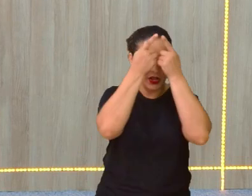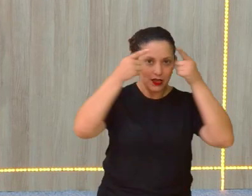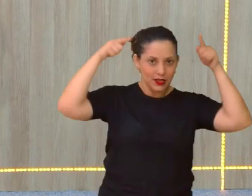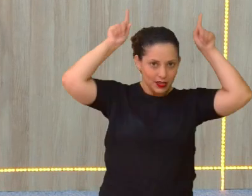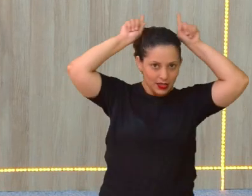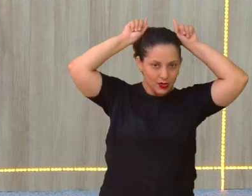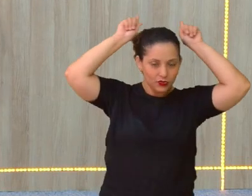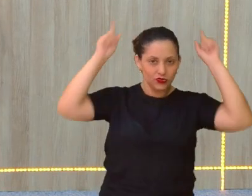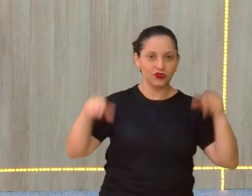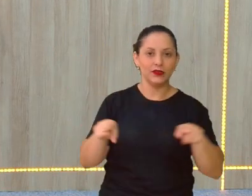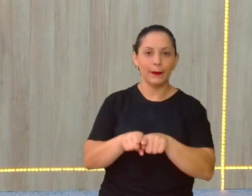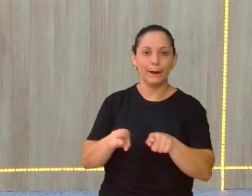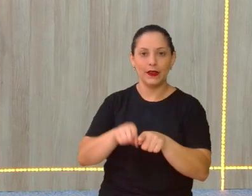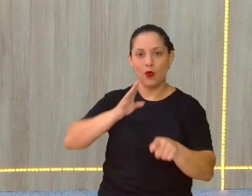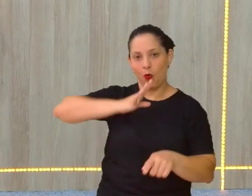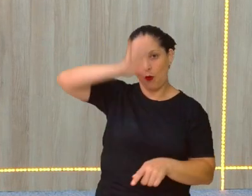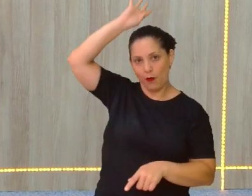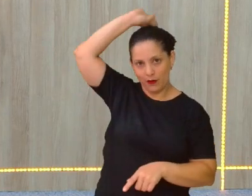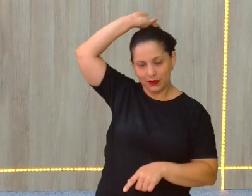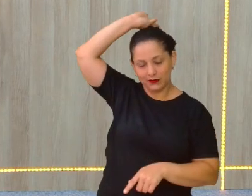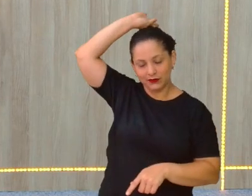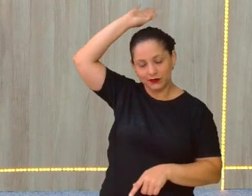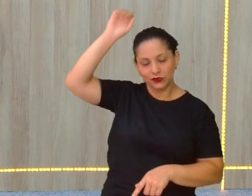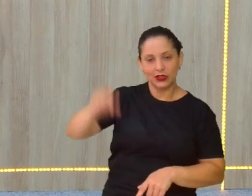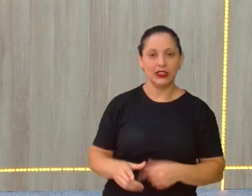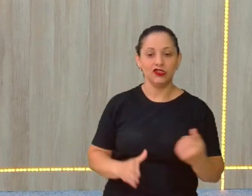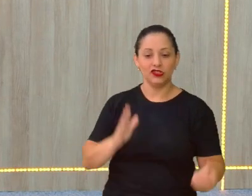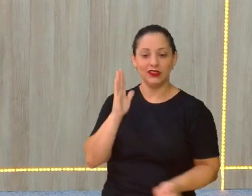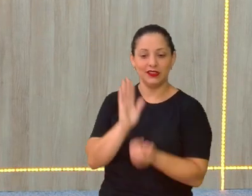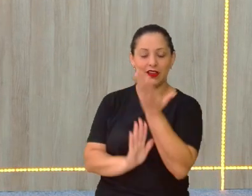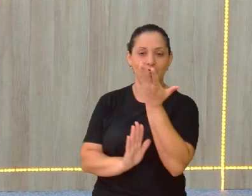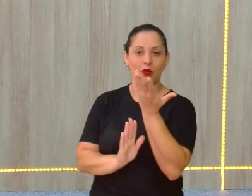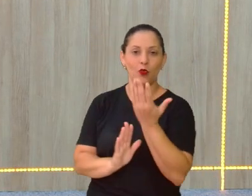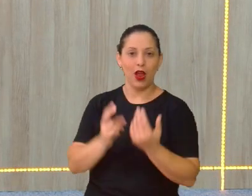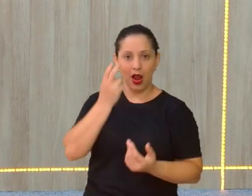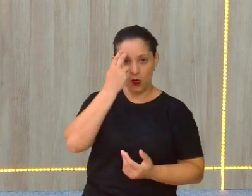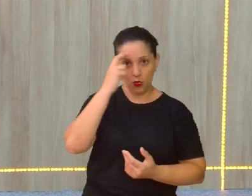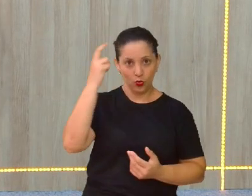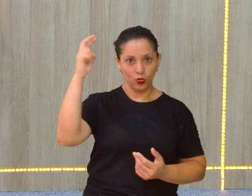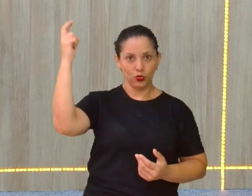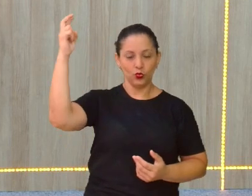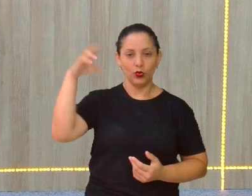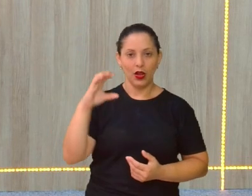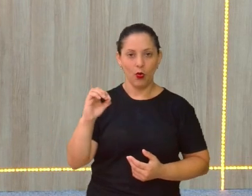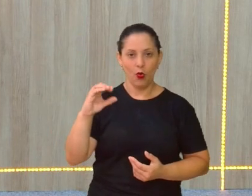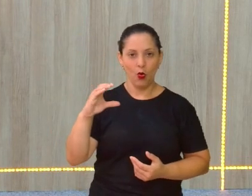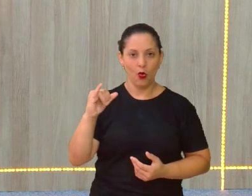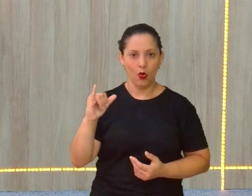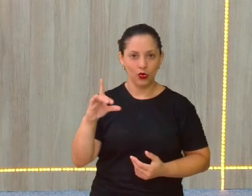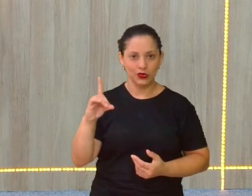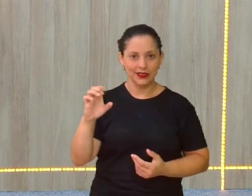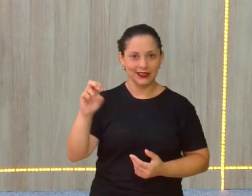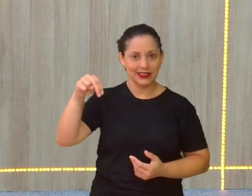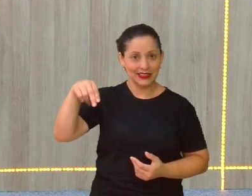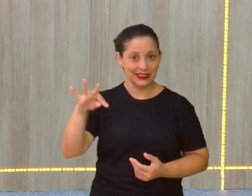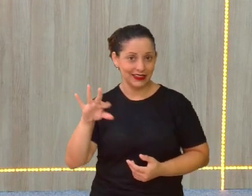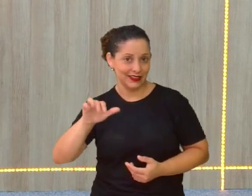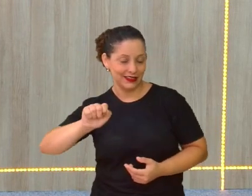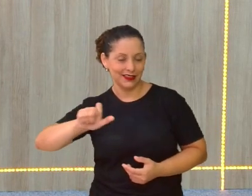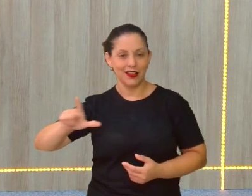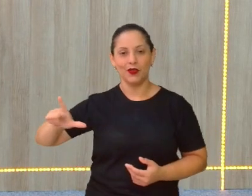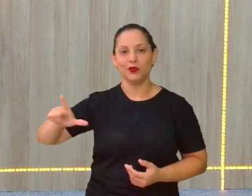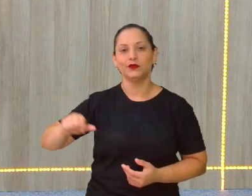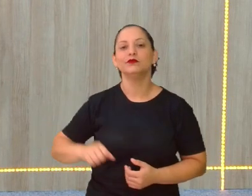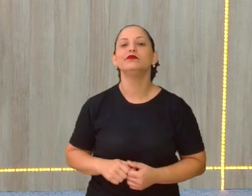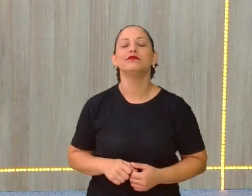eles fundaram o que a gente conhece como cultura ocidental. Não à toa a gente se refere também à